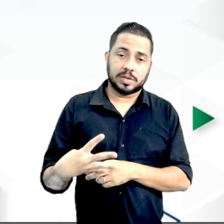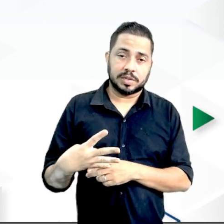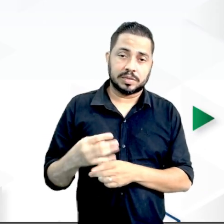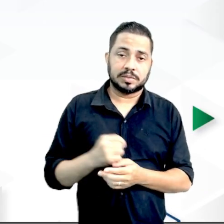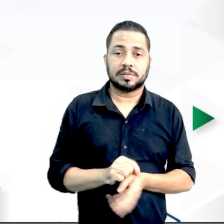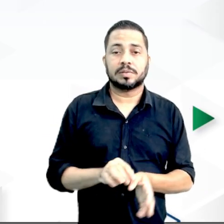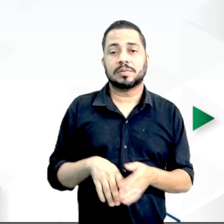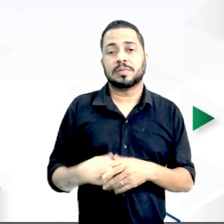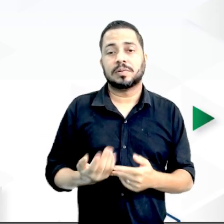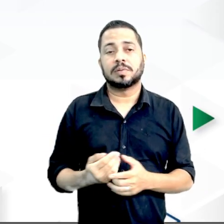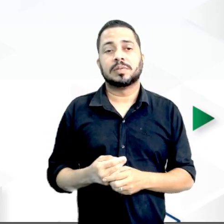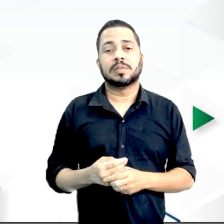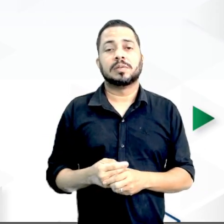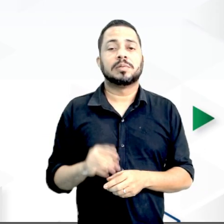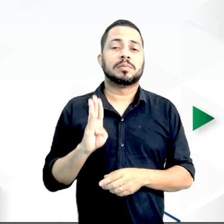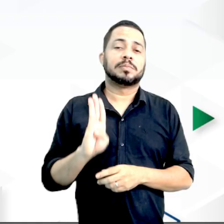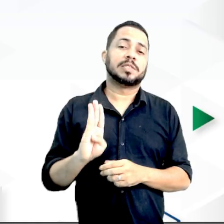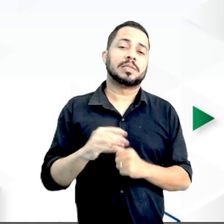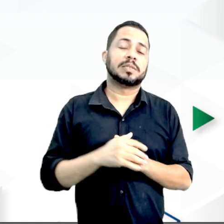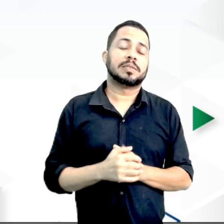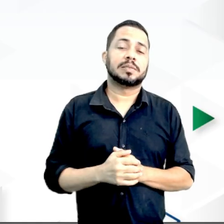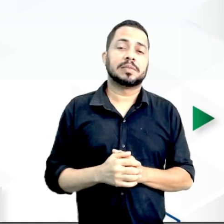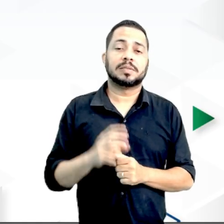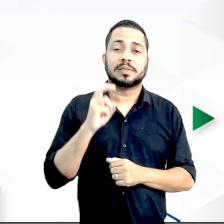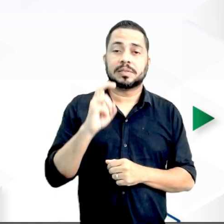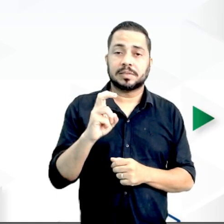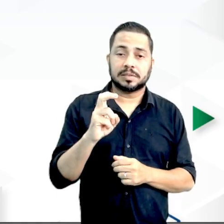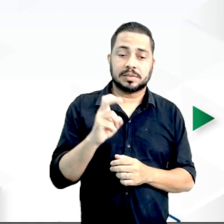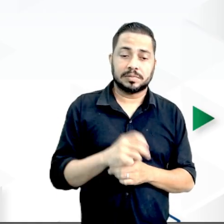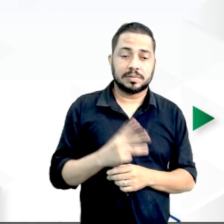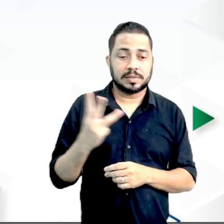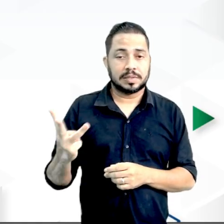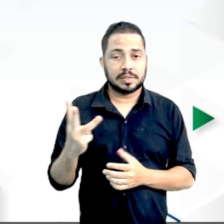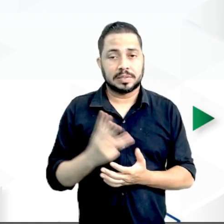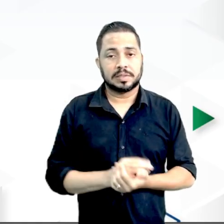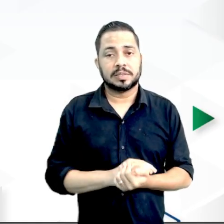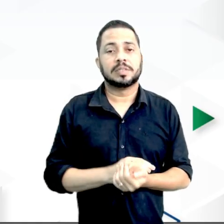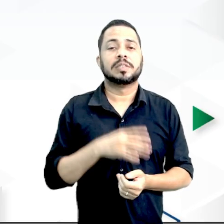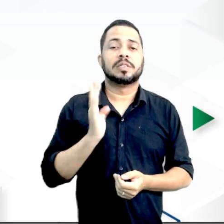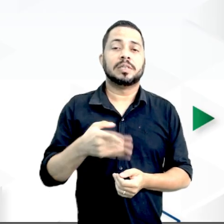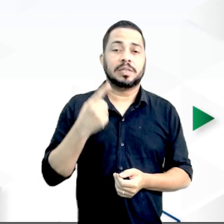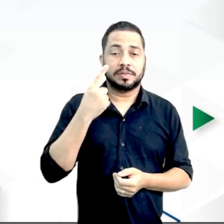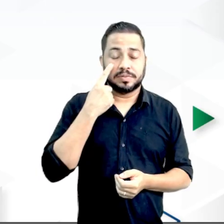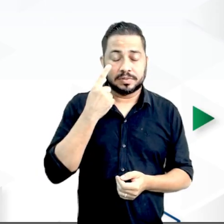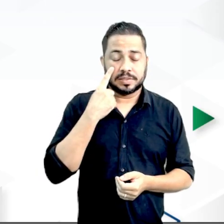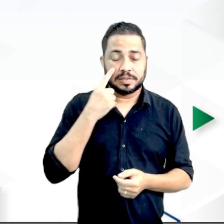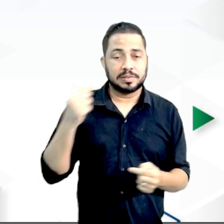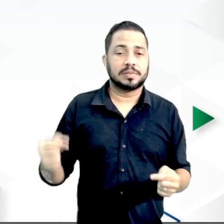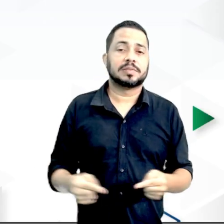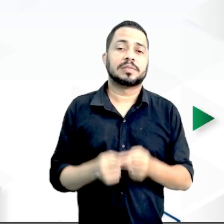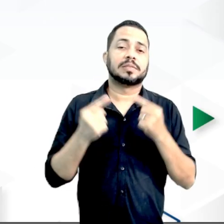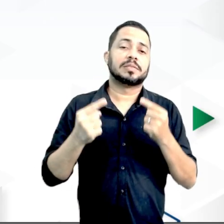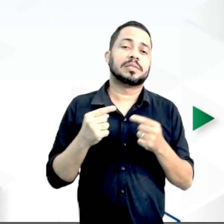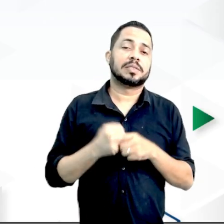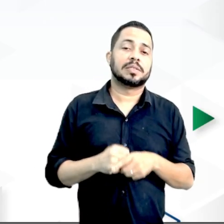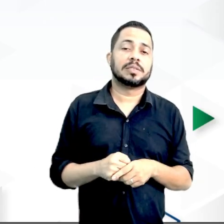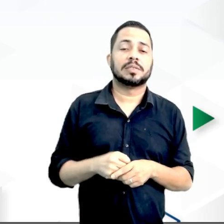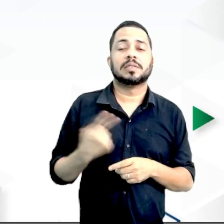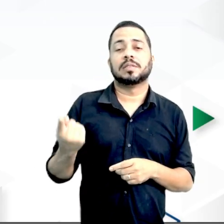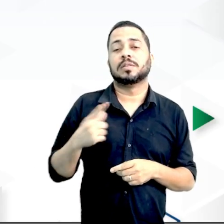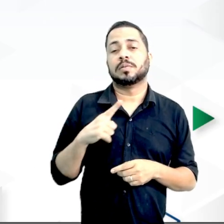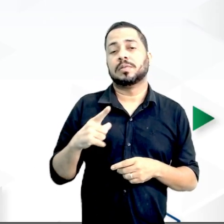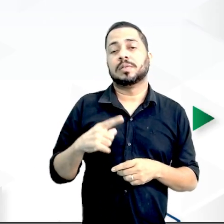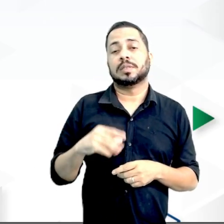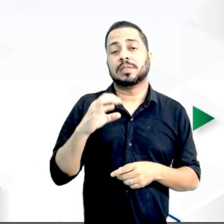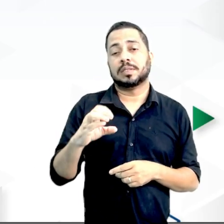comigo? Agora vamos para o ponto B. 5, 3. Já vi aí que coincide, tá? E no ponto C vai